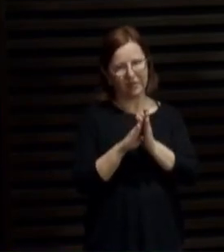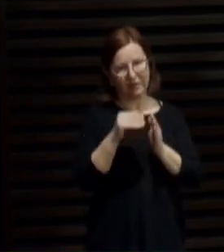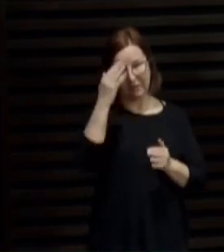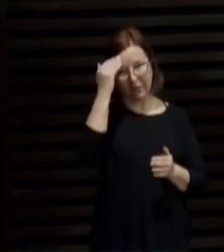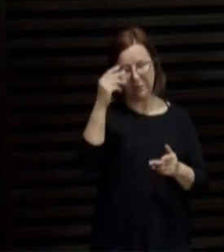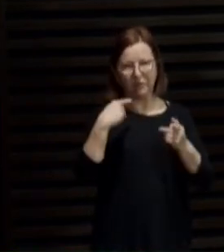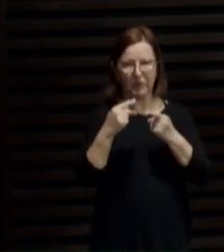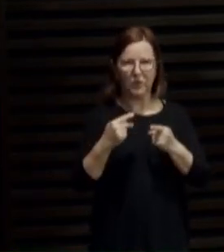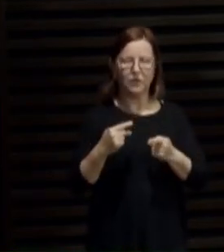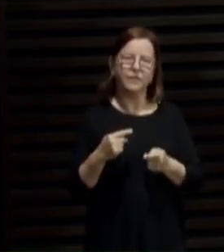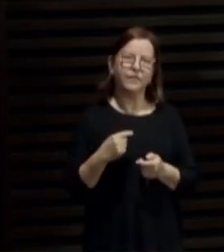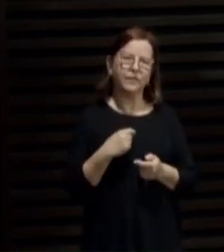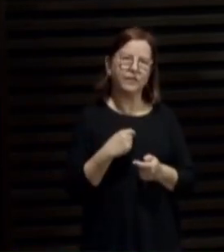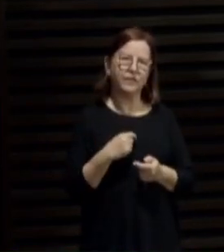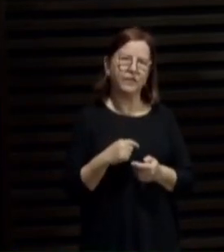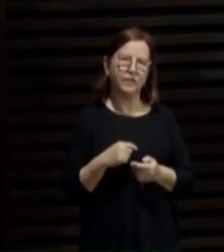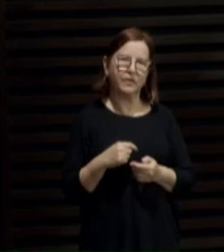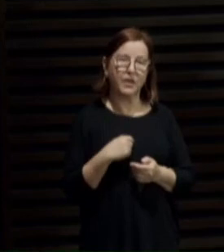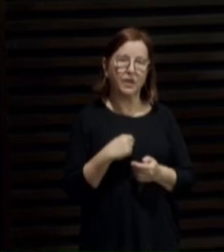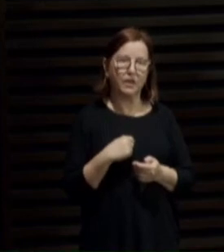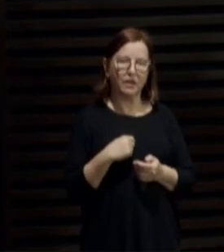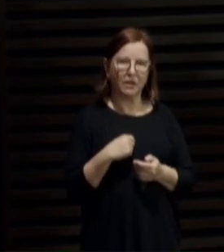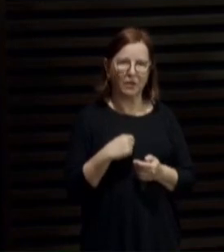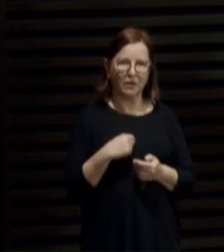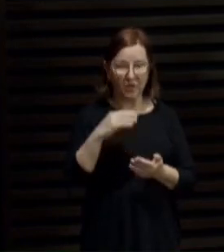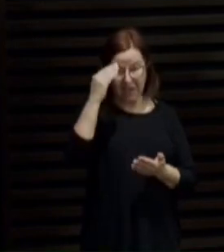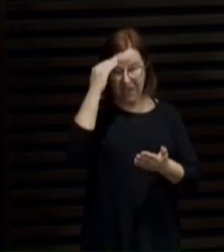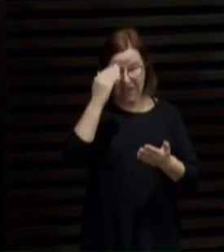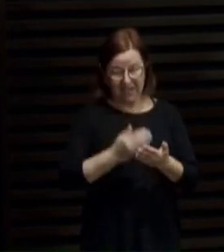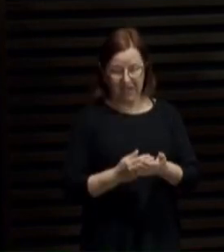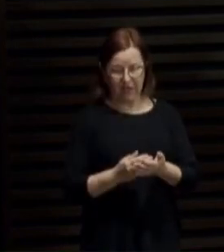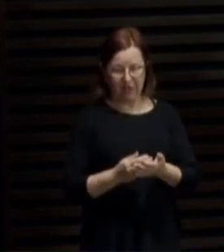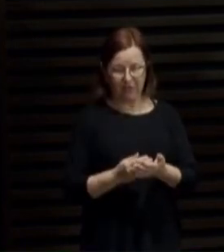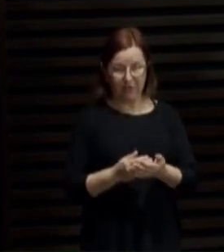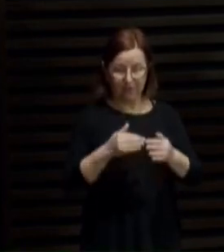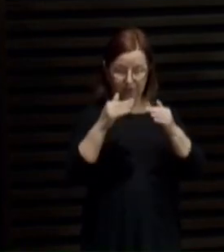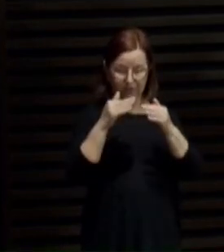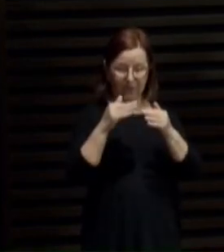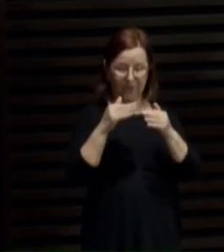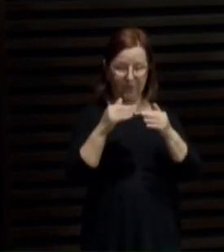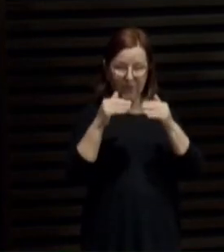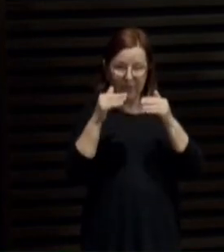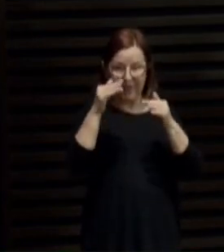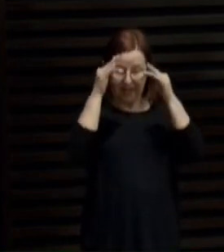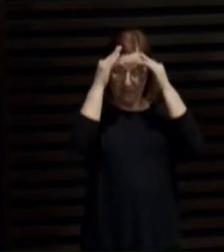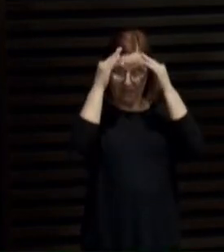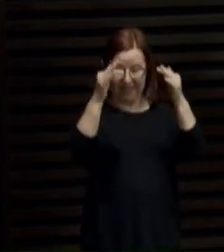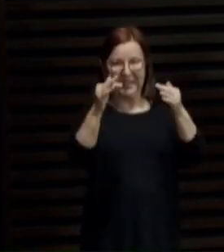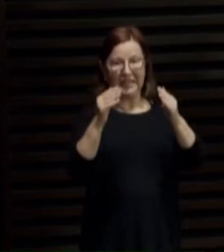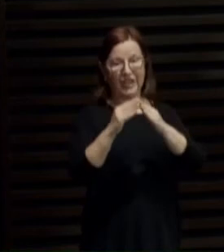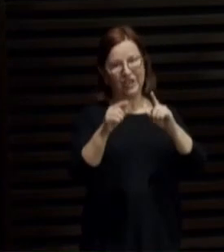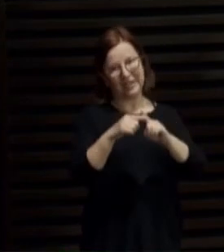na lealdade à igreja local. Não creio na teoria da igreja invisível que nos